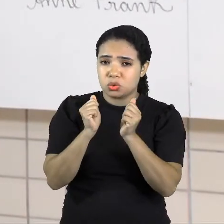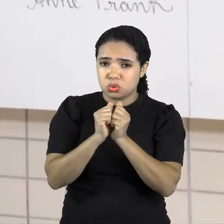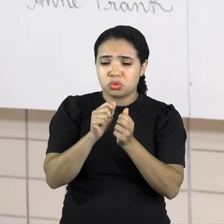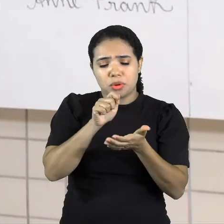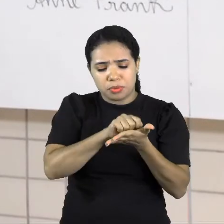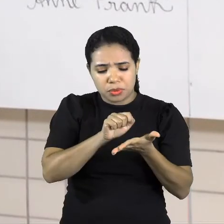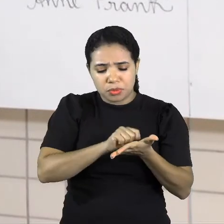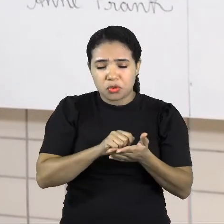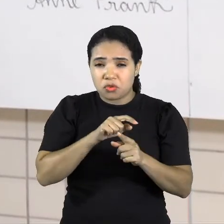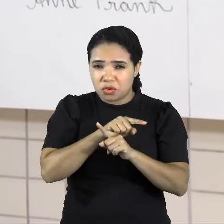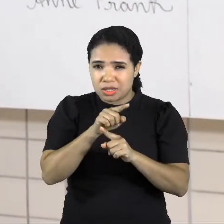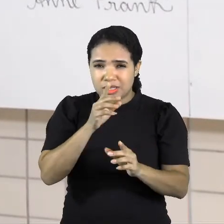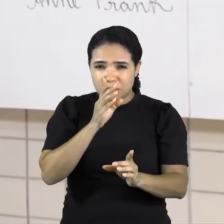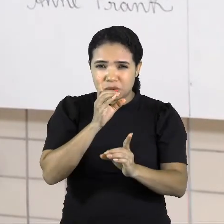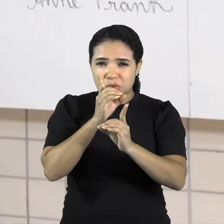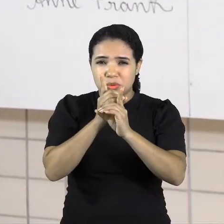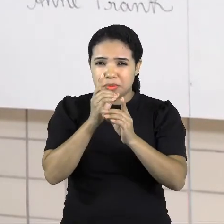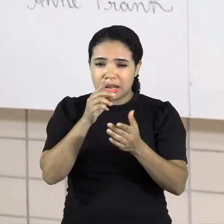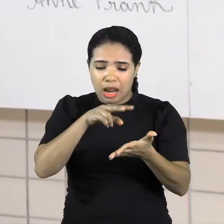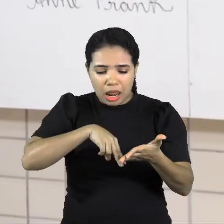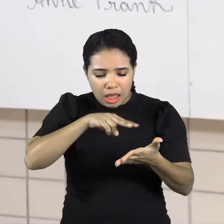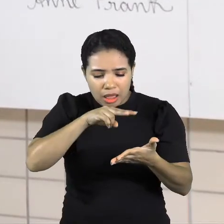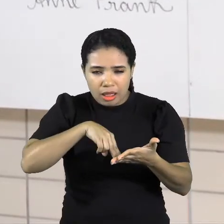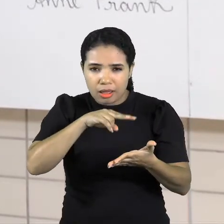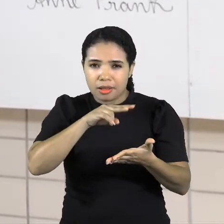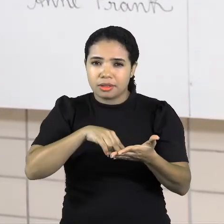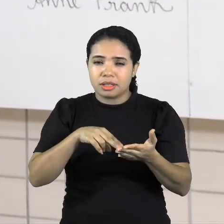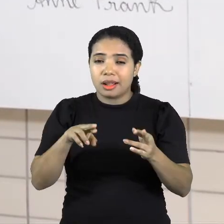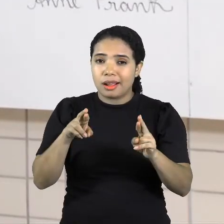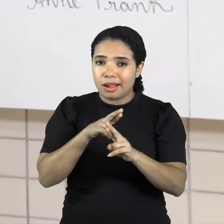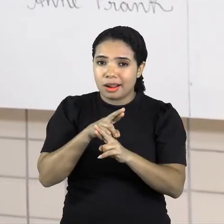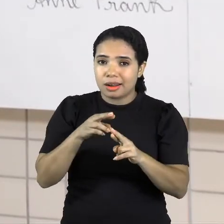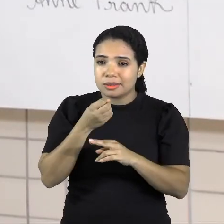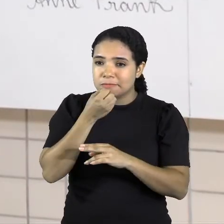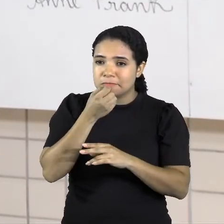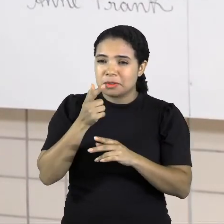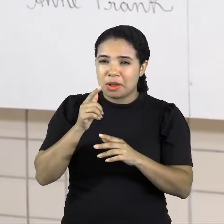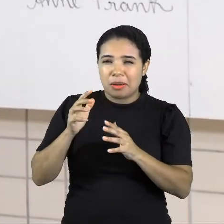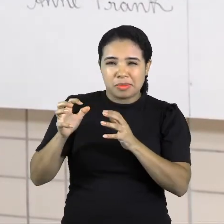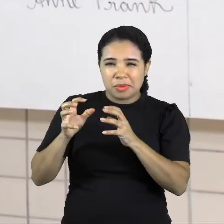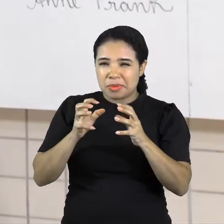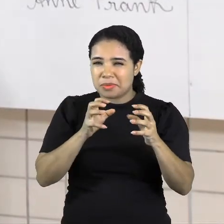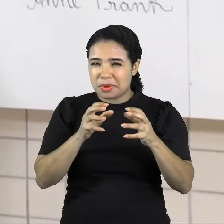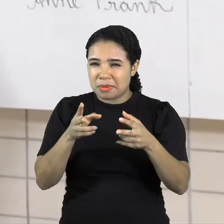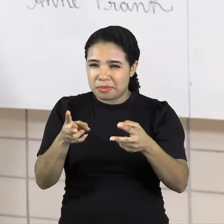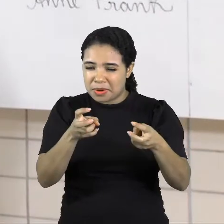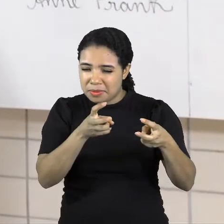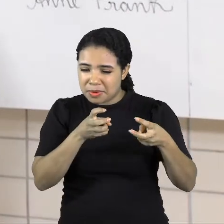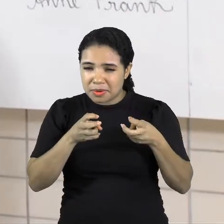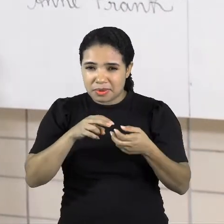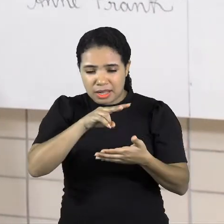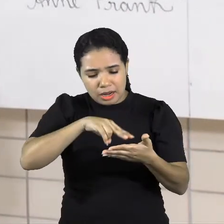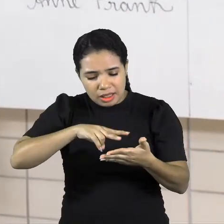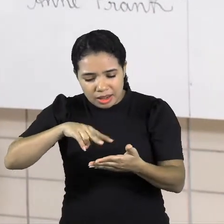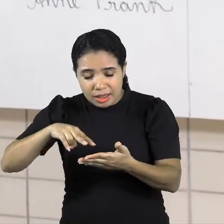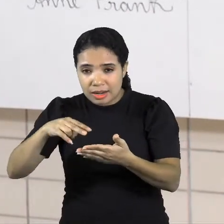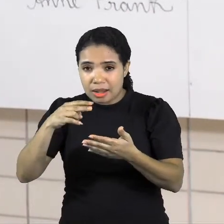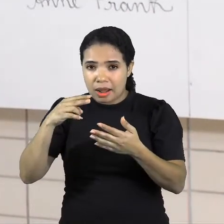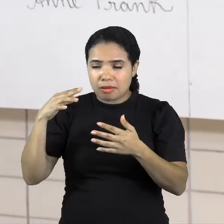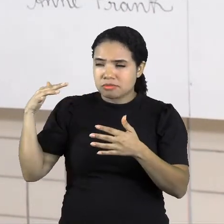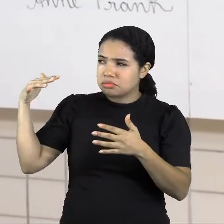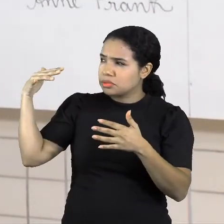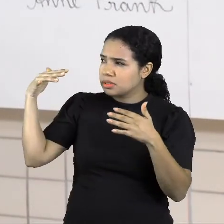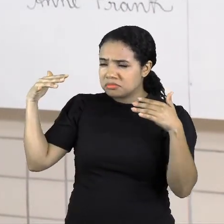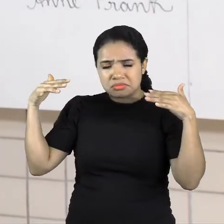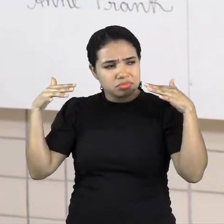descobrir na leitura. E a relação que ela tem com eles não é muito boa, é um pouco conflituosa. Então, nessa capa, nessa imagem, fica bem